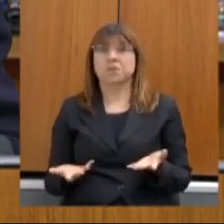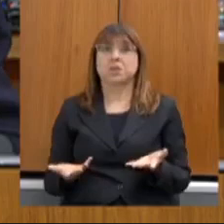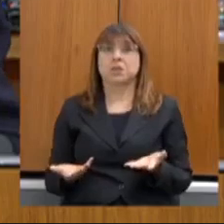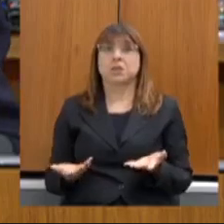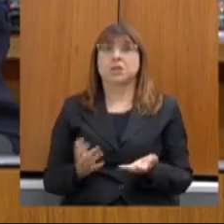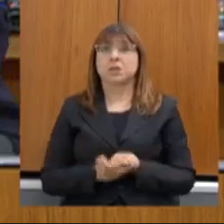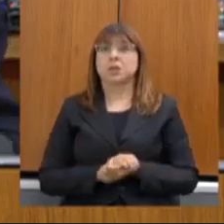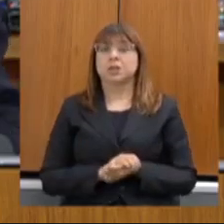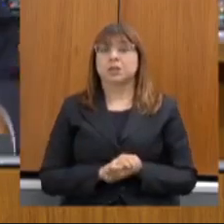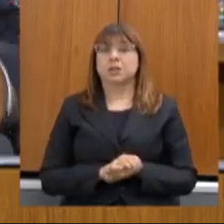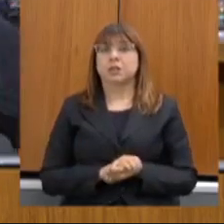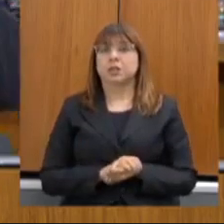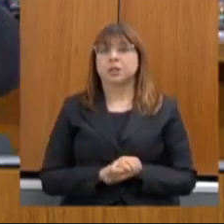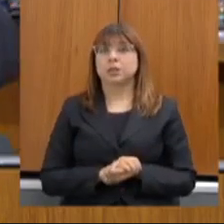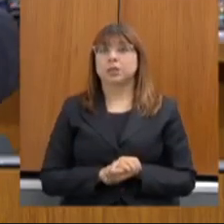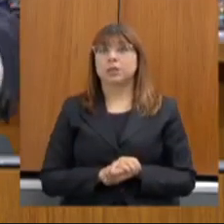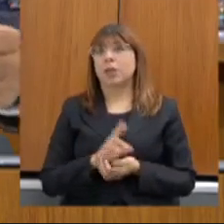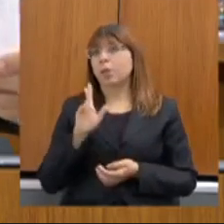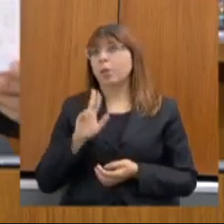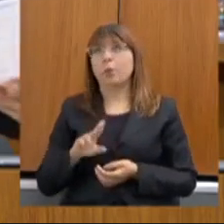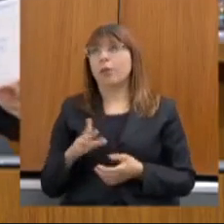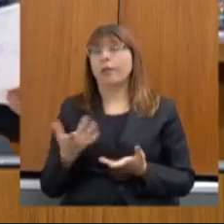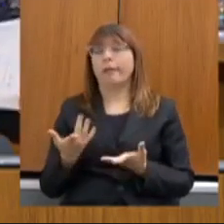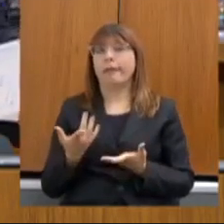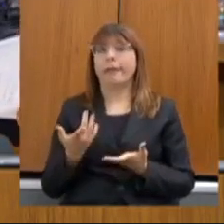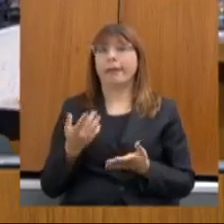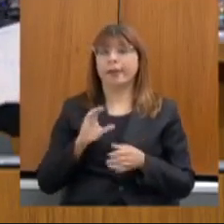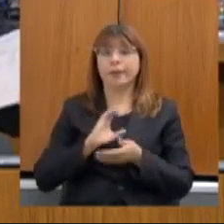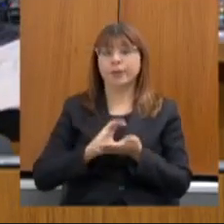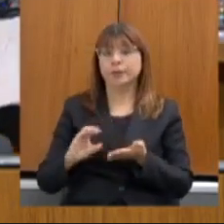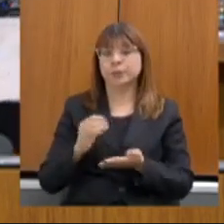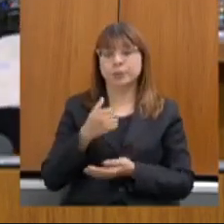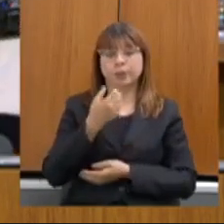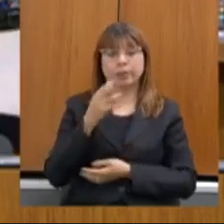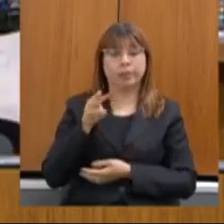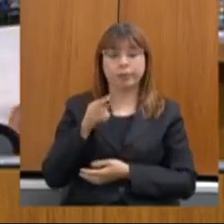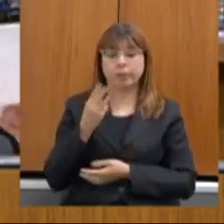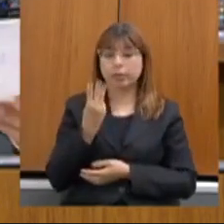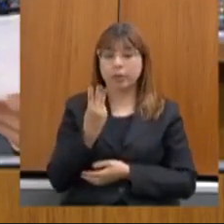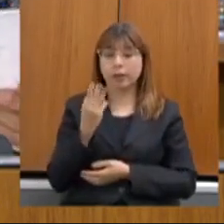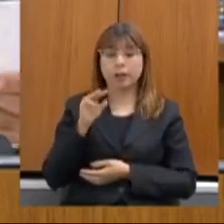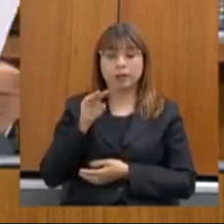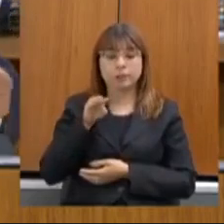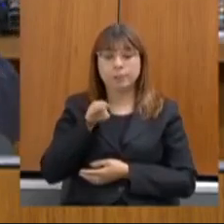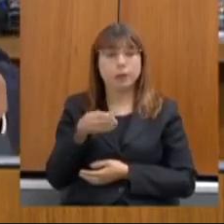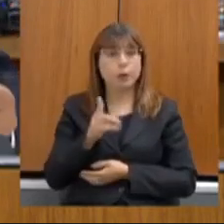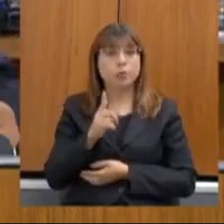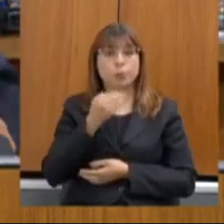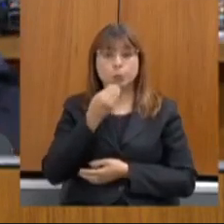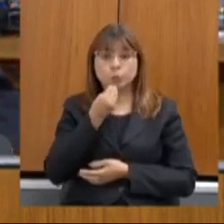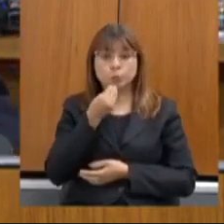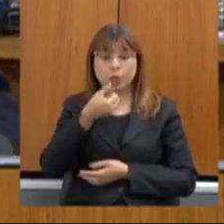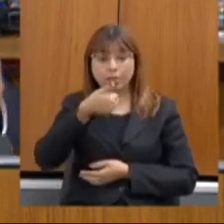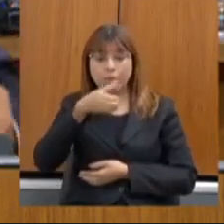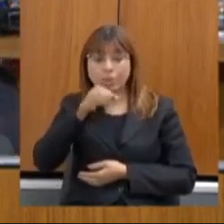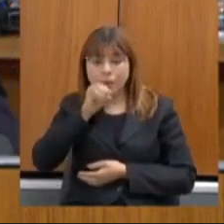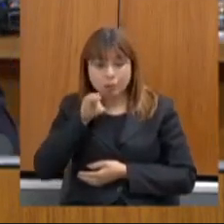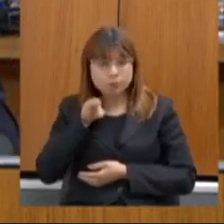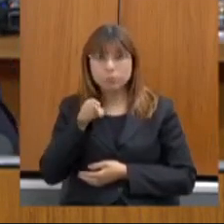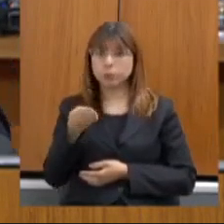de investimentos de 3 bilhões podia ser de 10 milhões né Porque